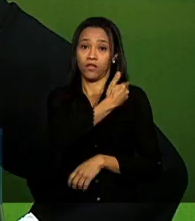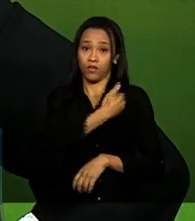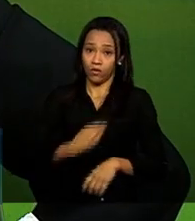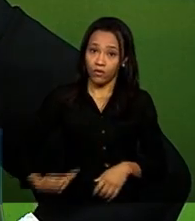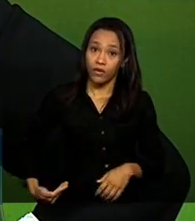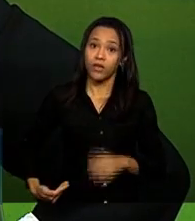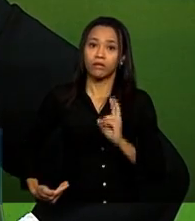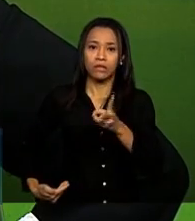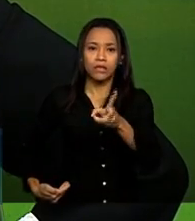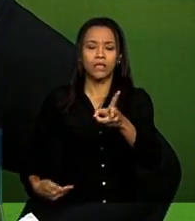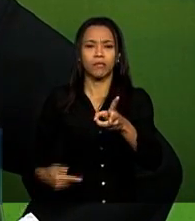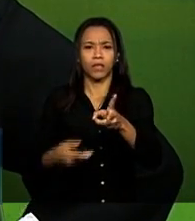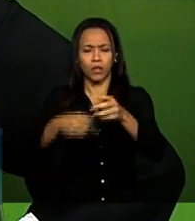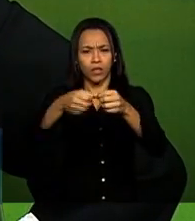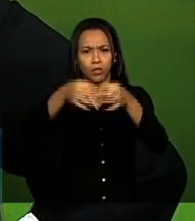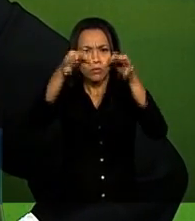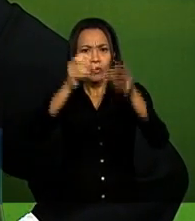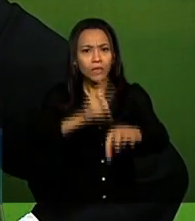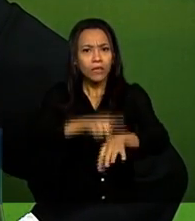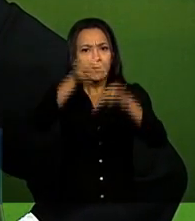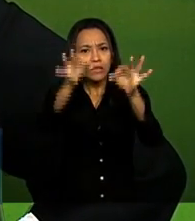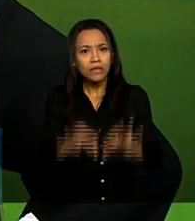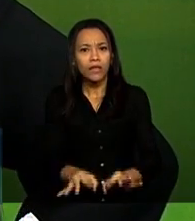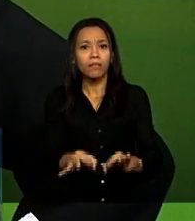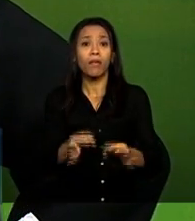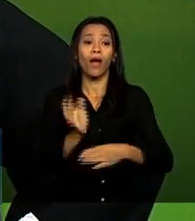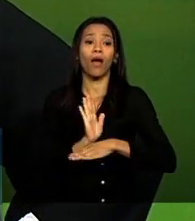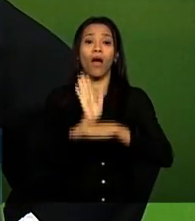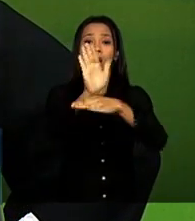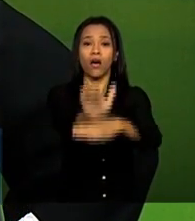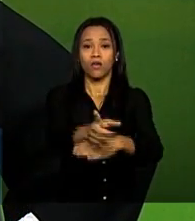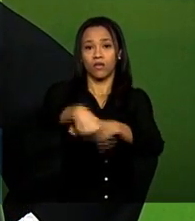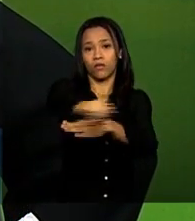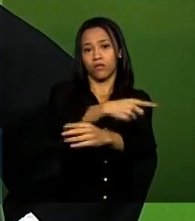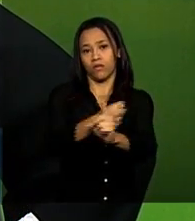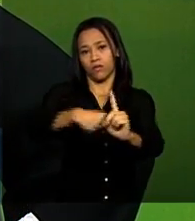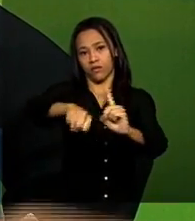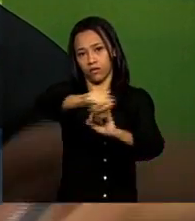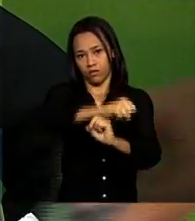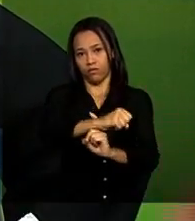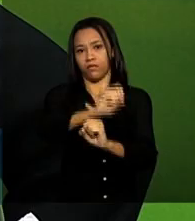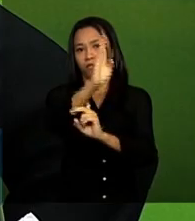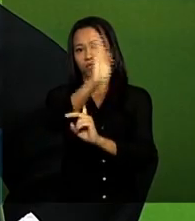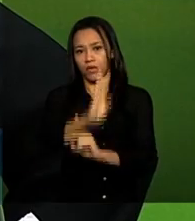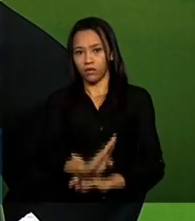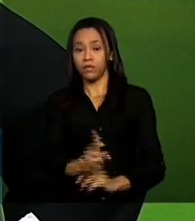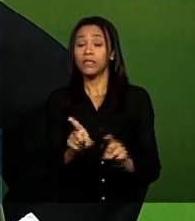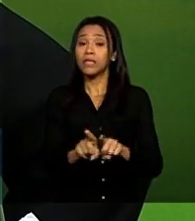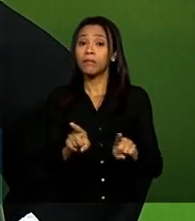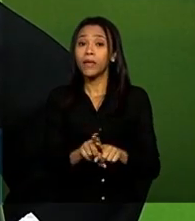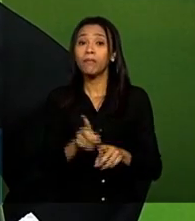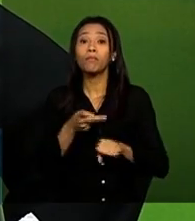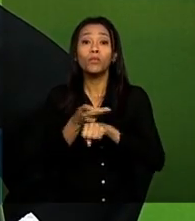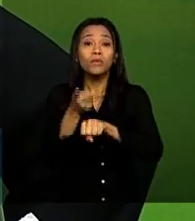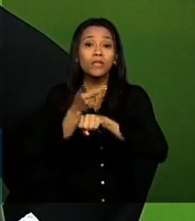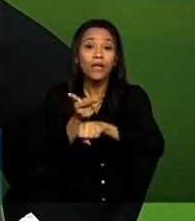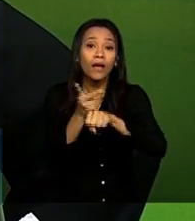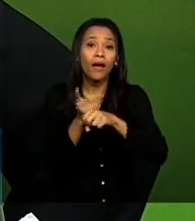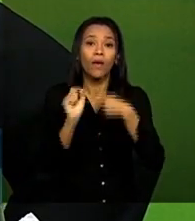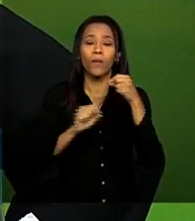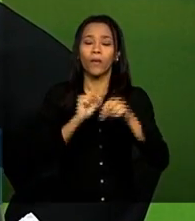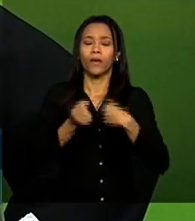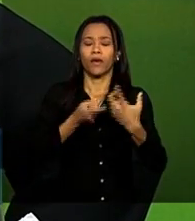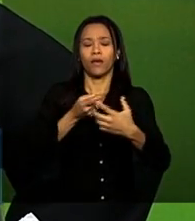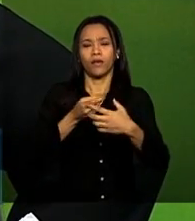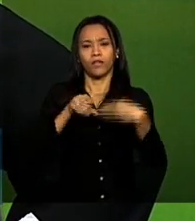forma num tempo adequado e correto que a expectativa da sociedade brasileira e ao mesmoo tempo encontrar encontrar o tempo do Diálogo o